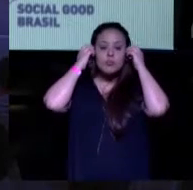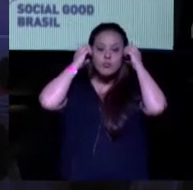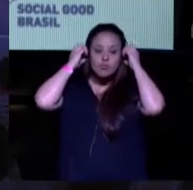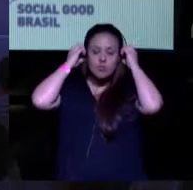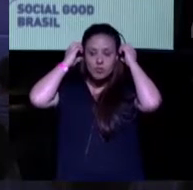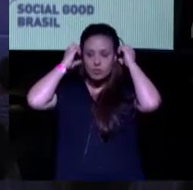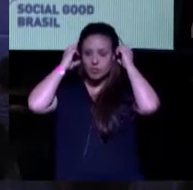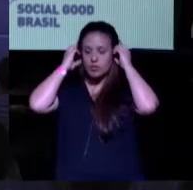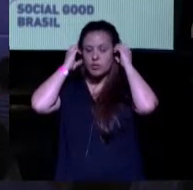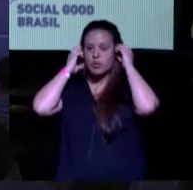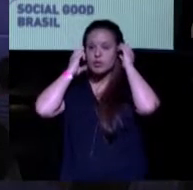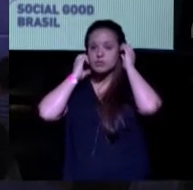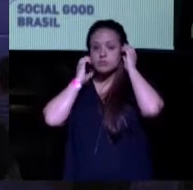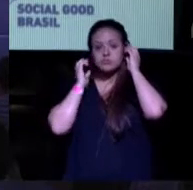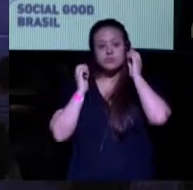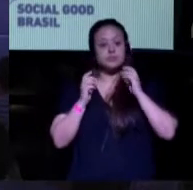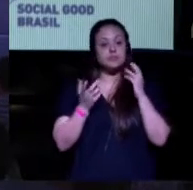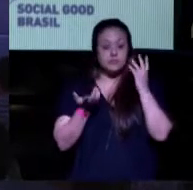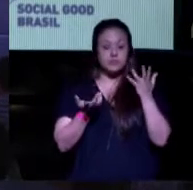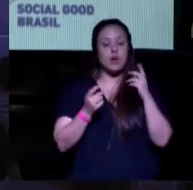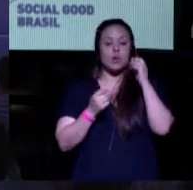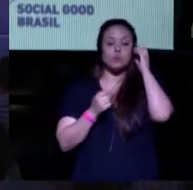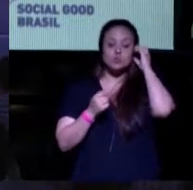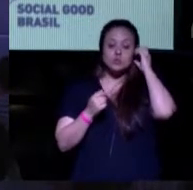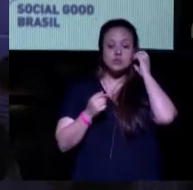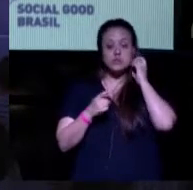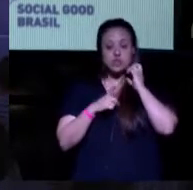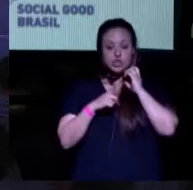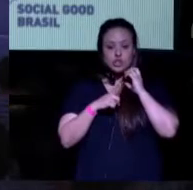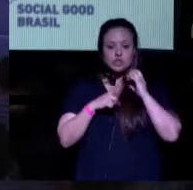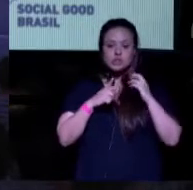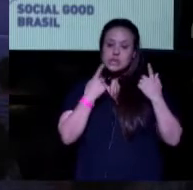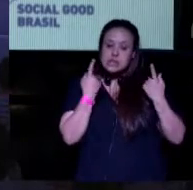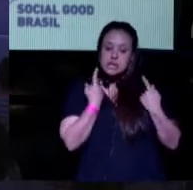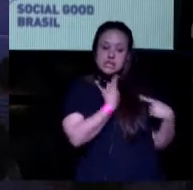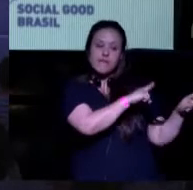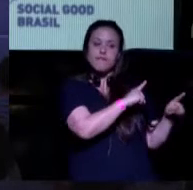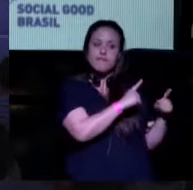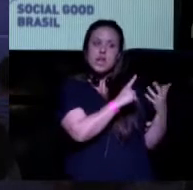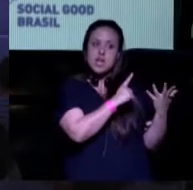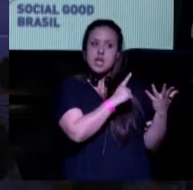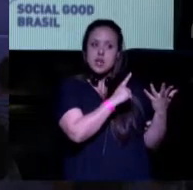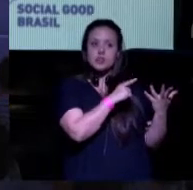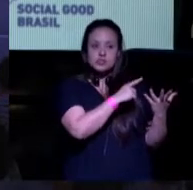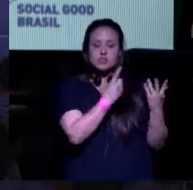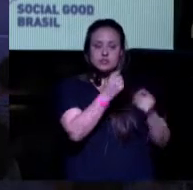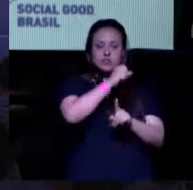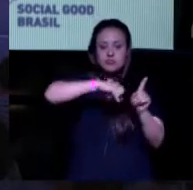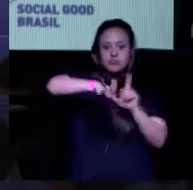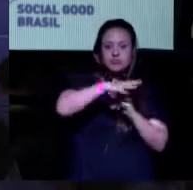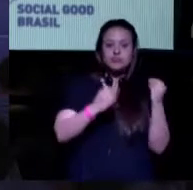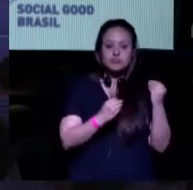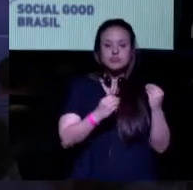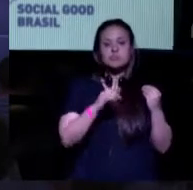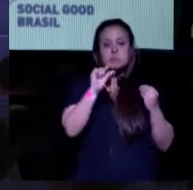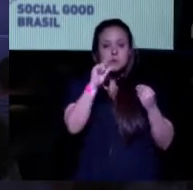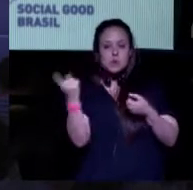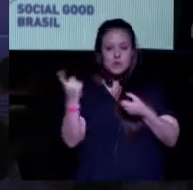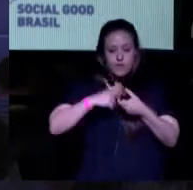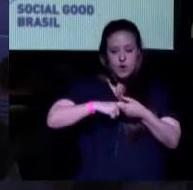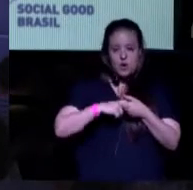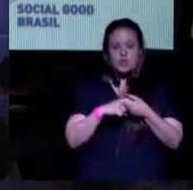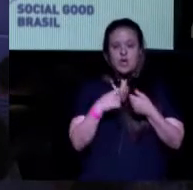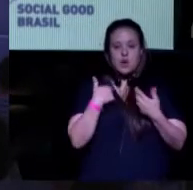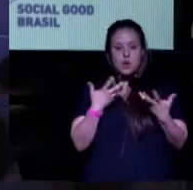bastantes desafios e oportunidades antes de voltar pra te falar um pouquinho mais disso eu vou passar a palavra